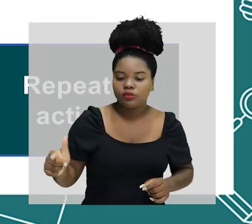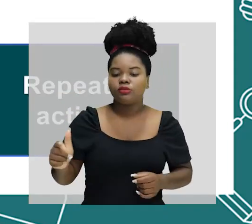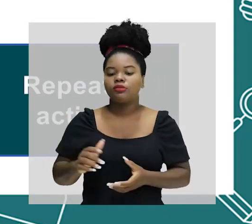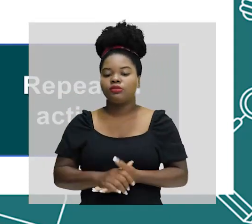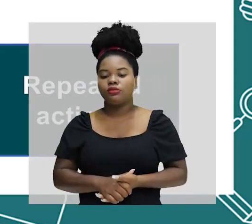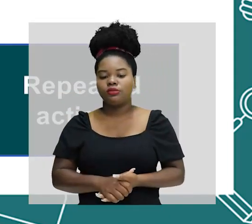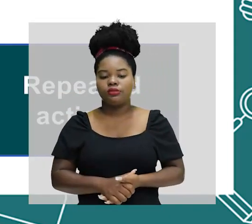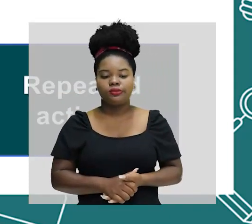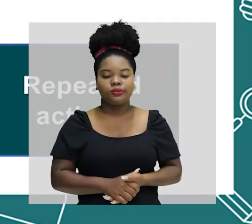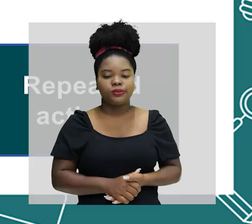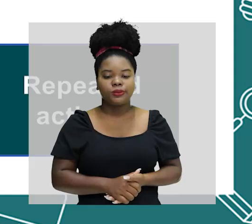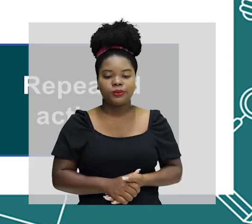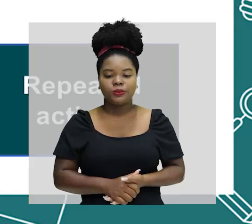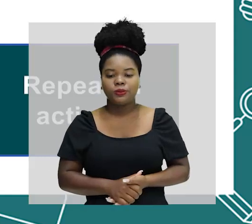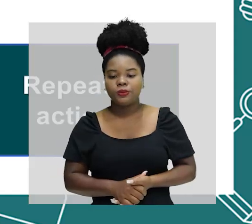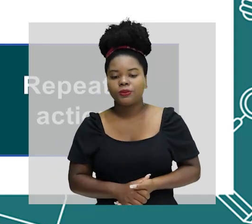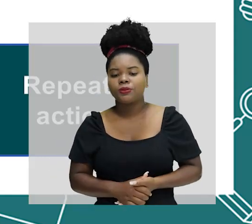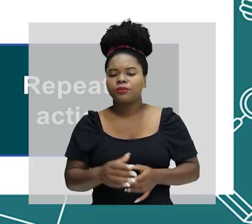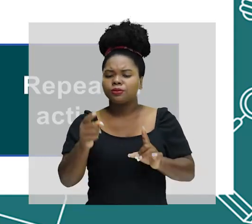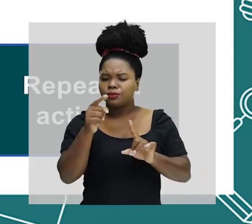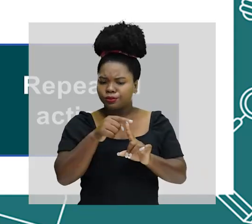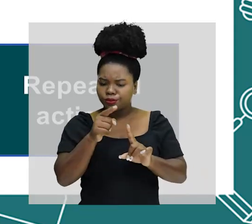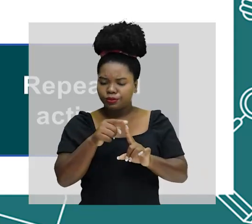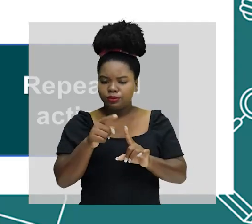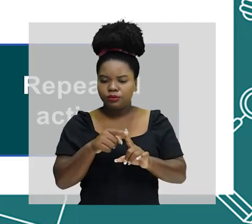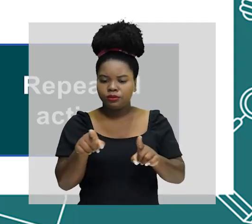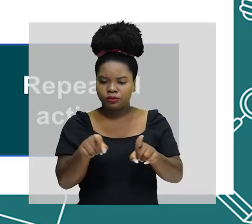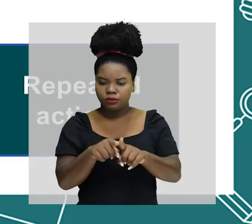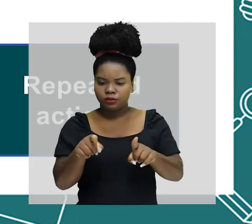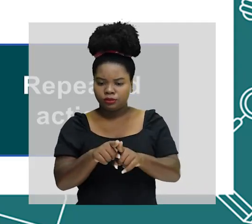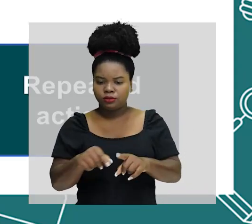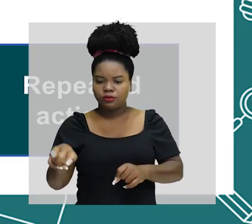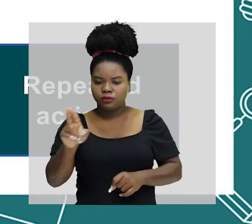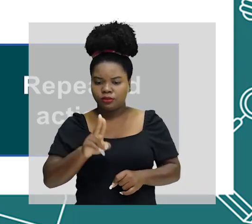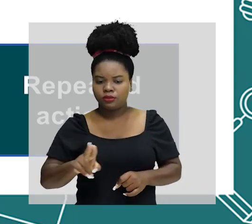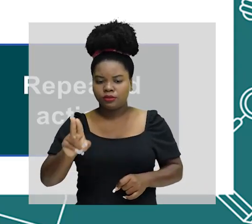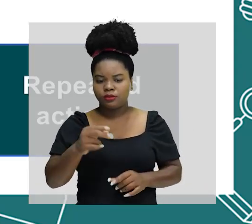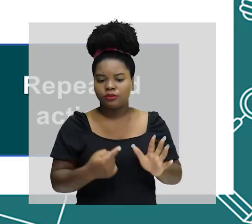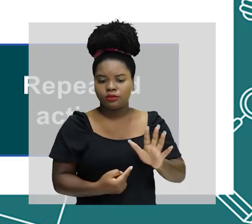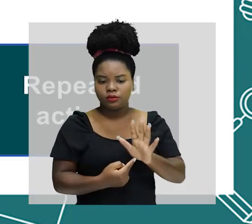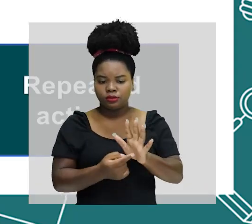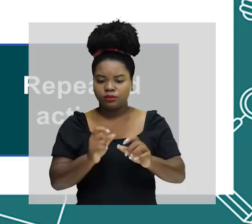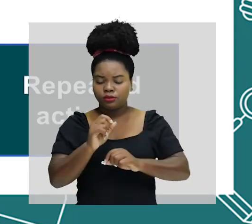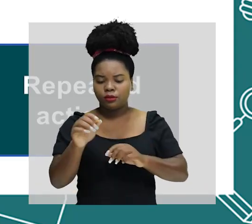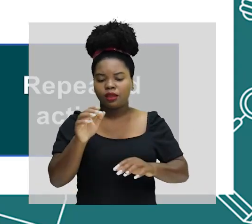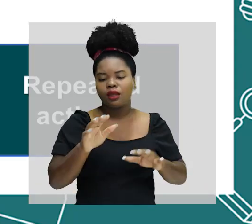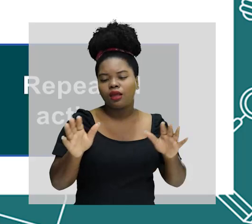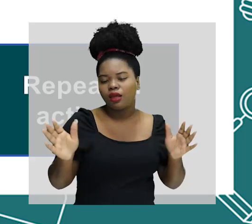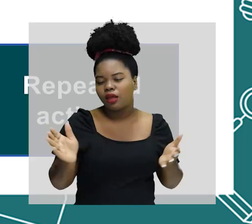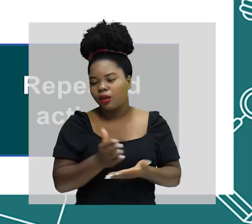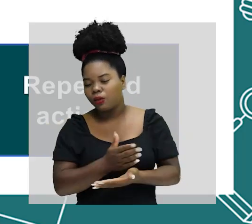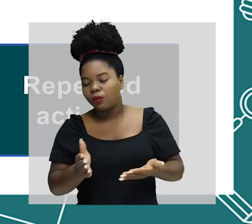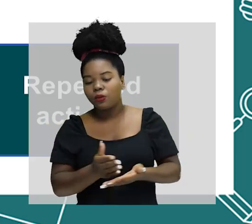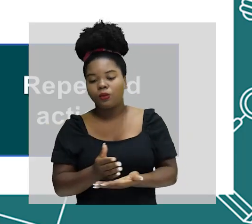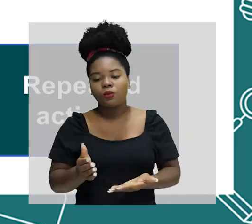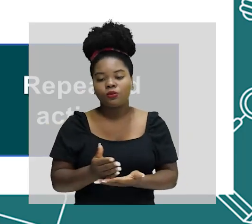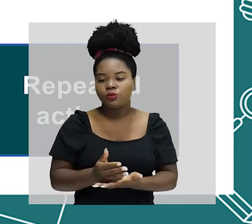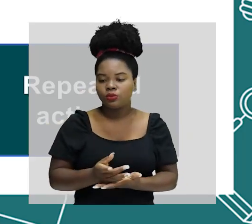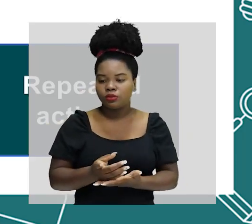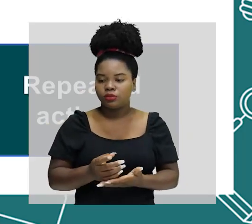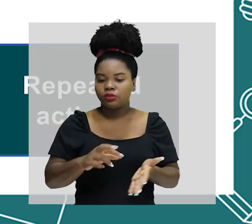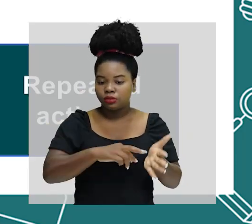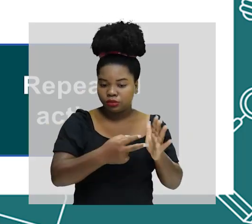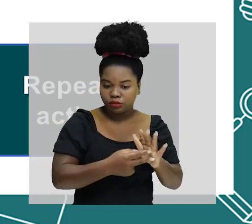status de continuidade, os tempos contínuos também são usados para demonstrar algumas ideias. Por exemplo,